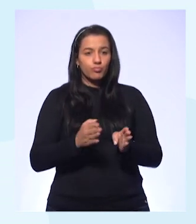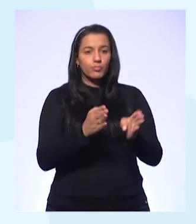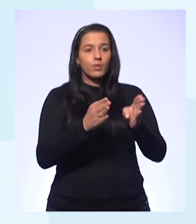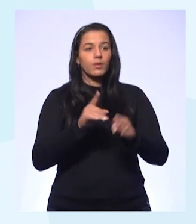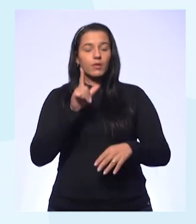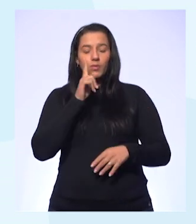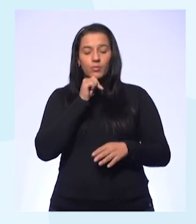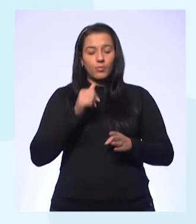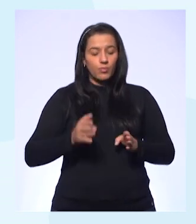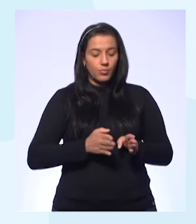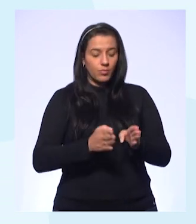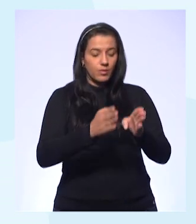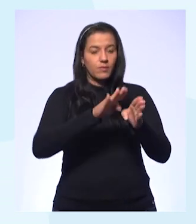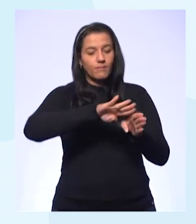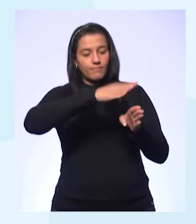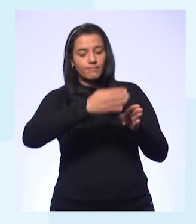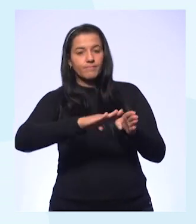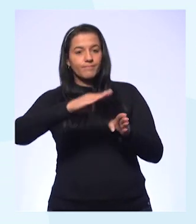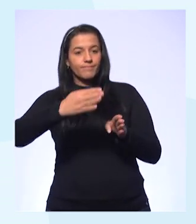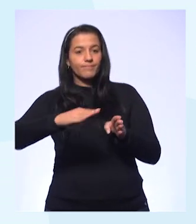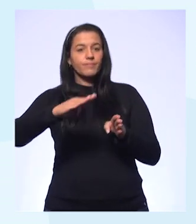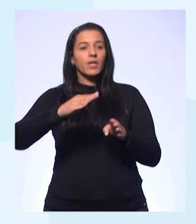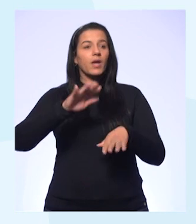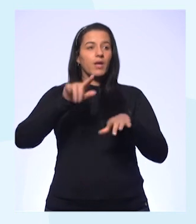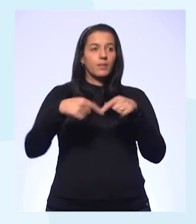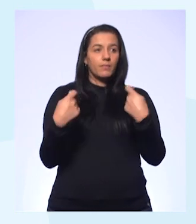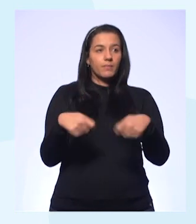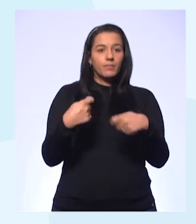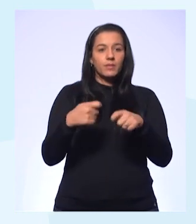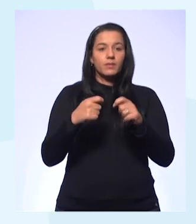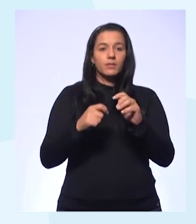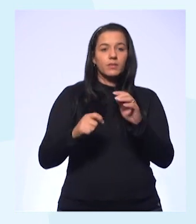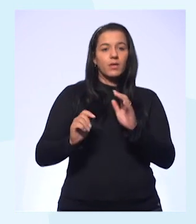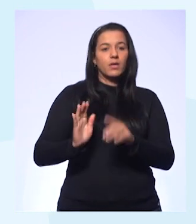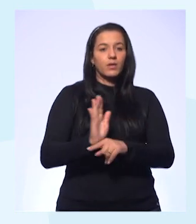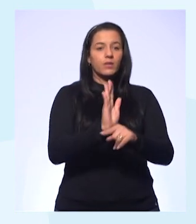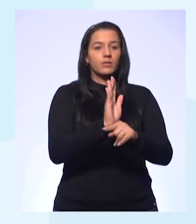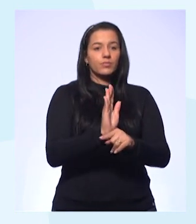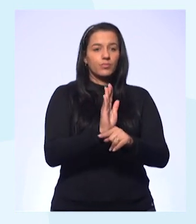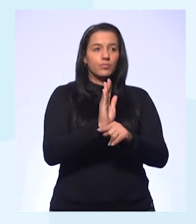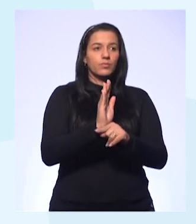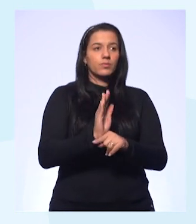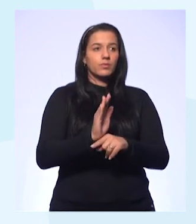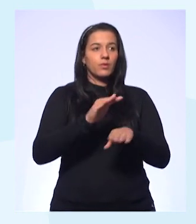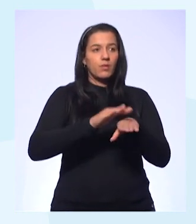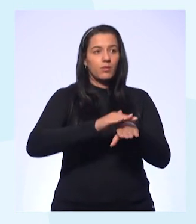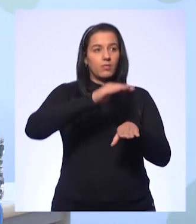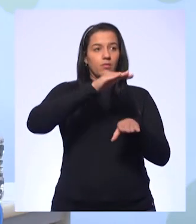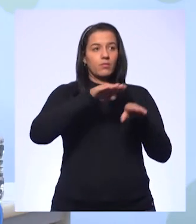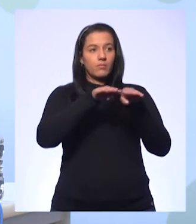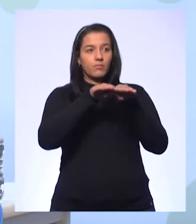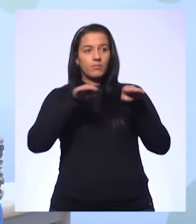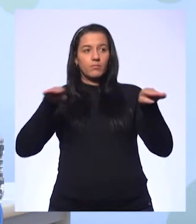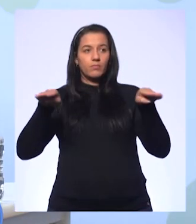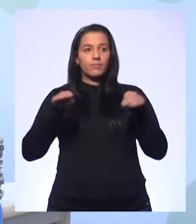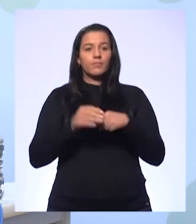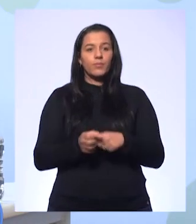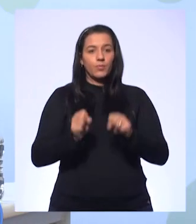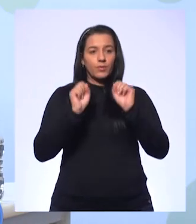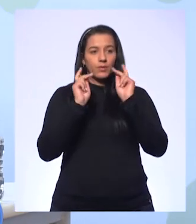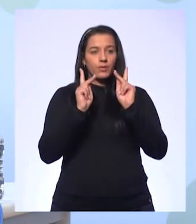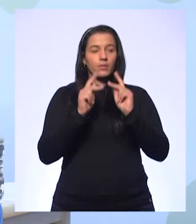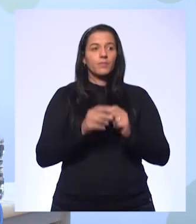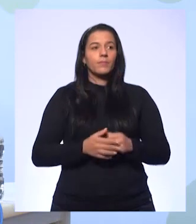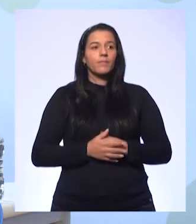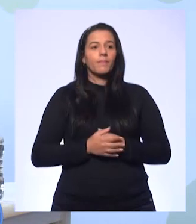o rio tem relevos muito acidentados, aí você precisa daqueles elevadores para fazer, né, uma parte mais nivelada, certo? Aí todo